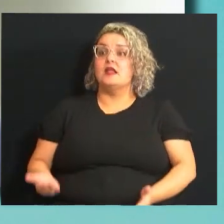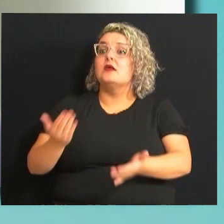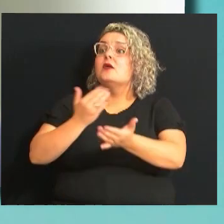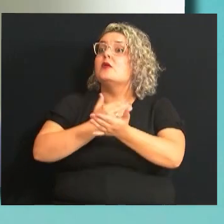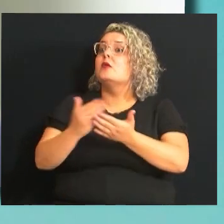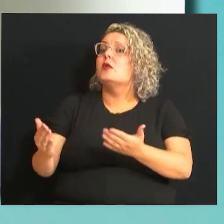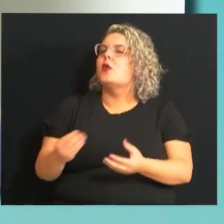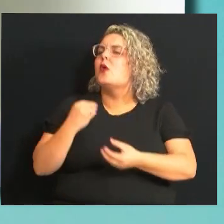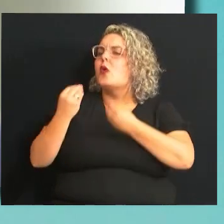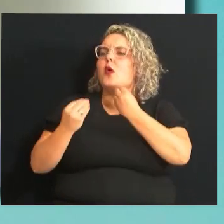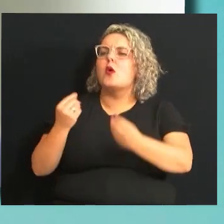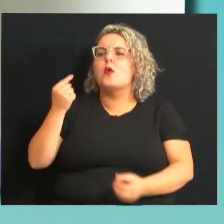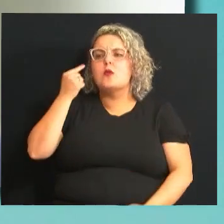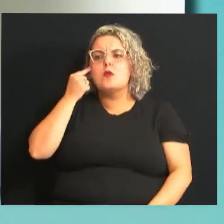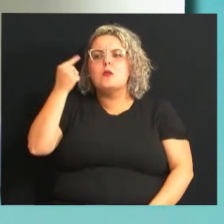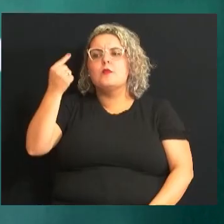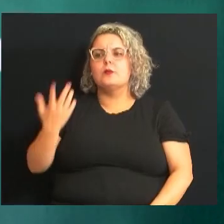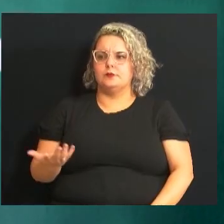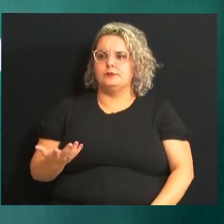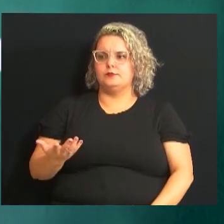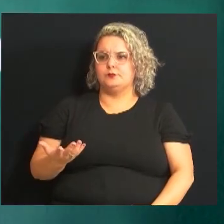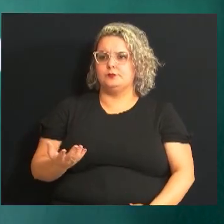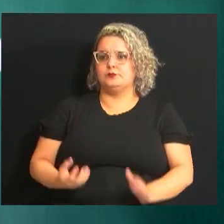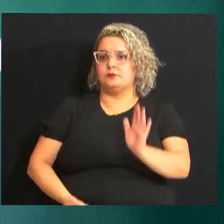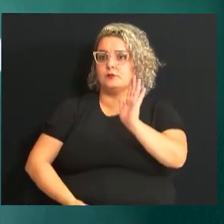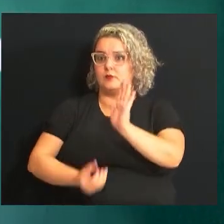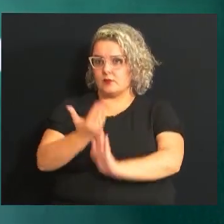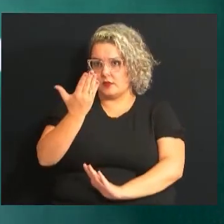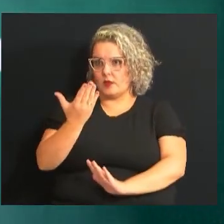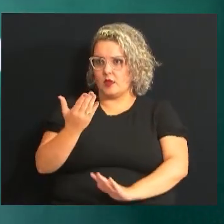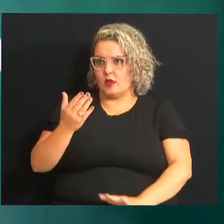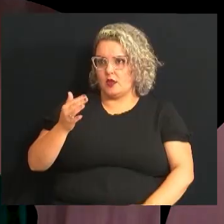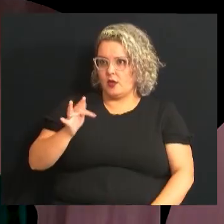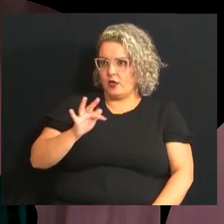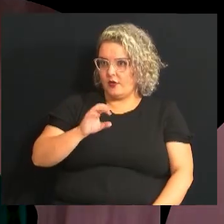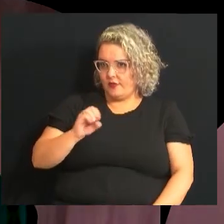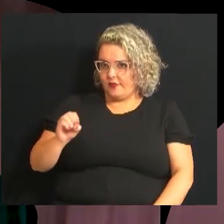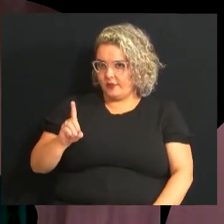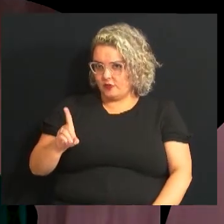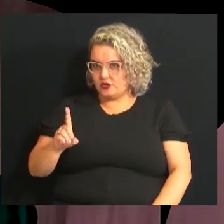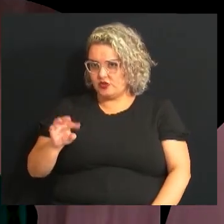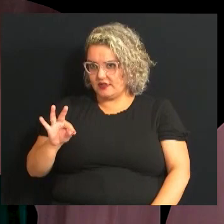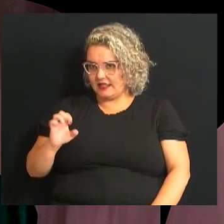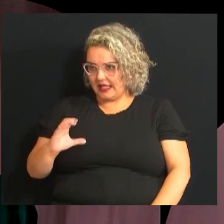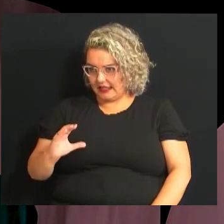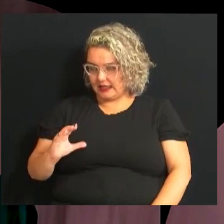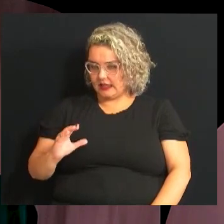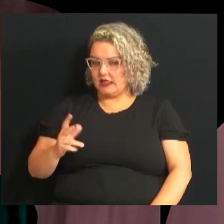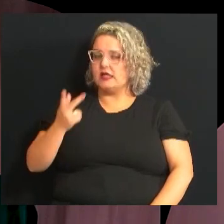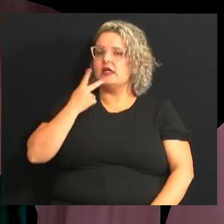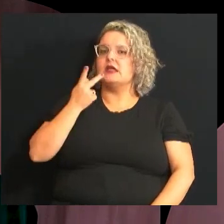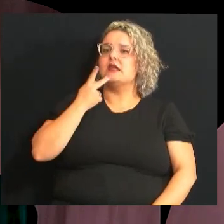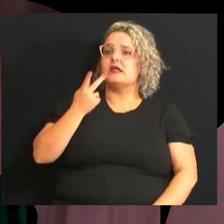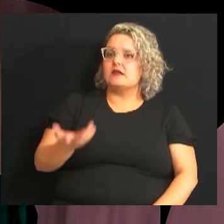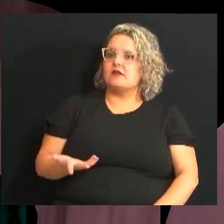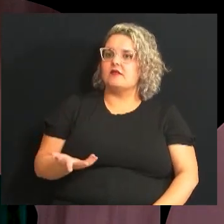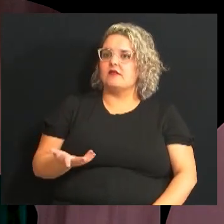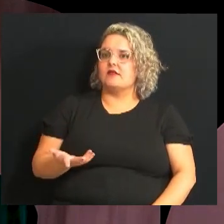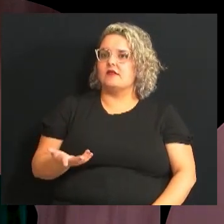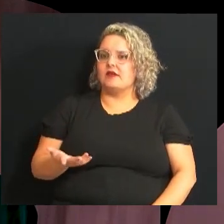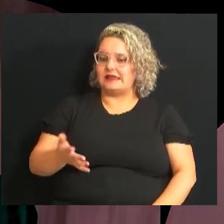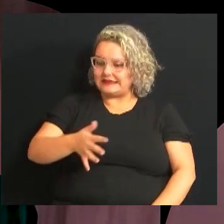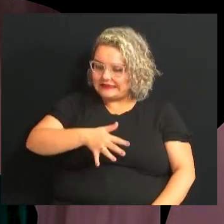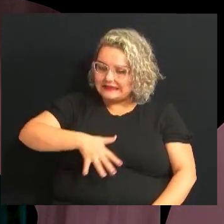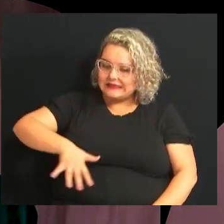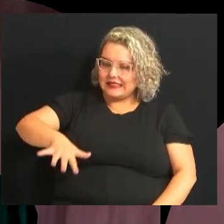Então, estamos animados aqui. Vamos começar do começo. Como é que surgiu a ideia de Vamos. criar uma food tech, né,